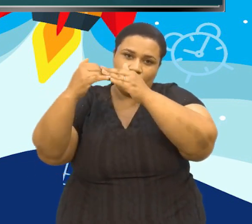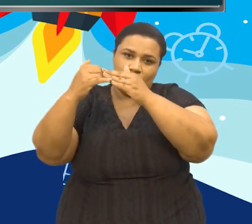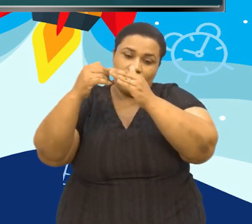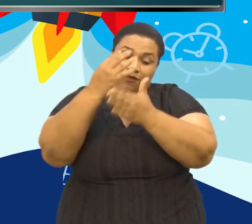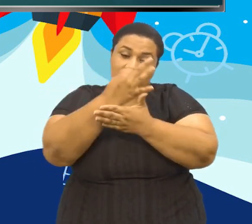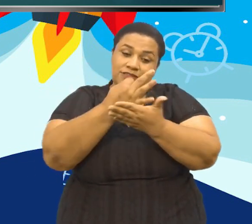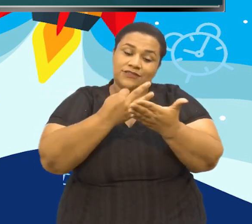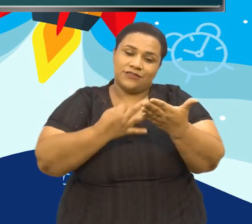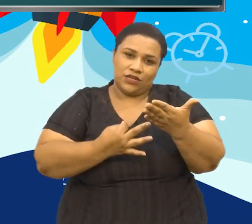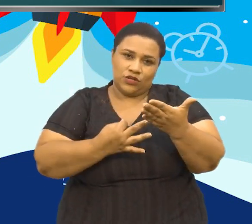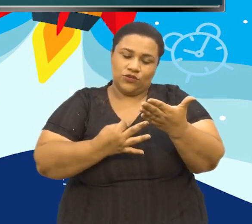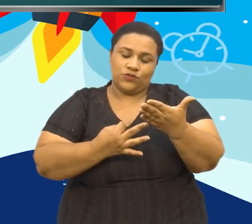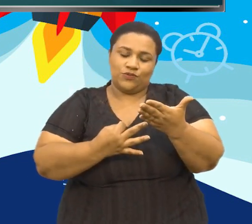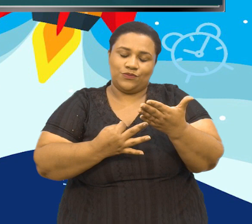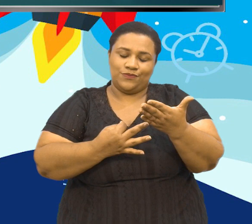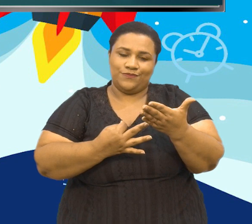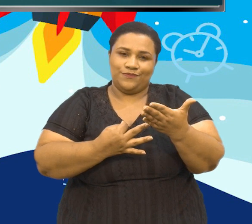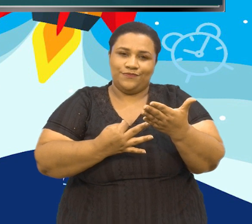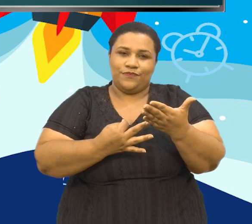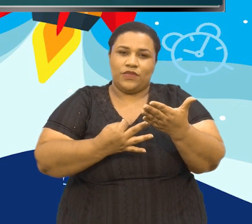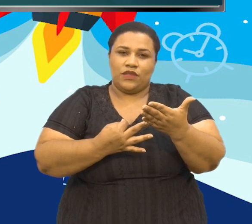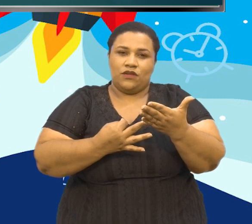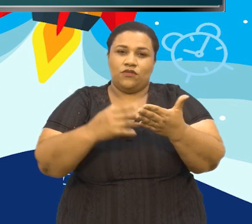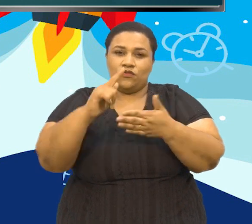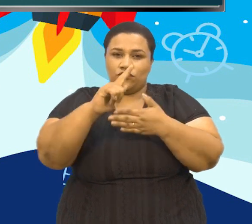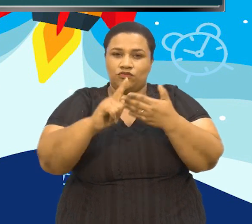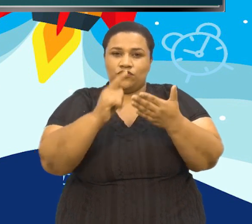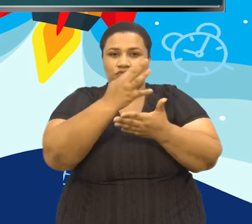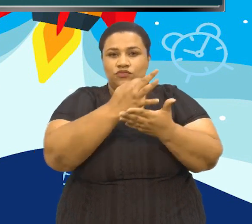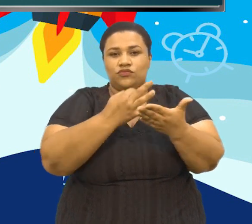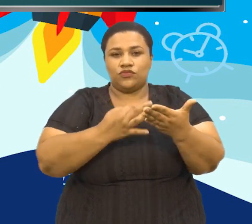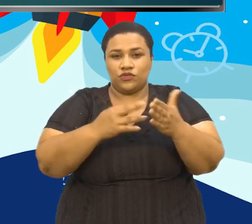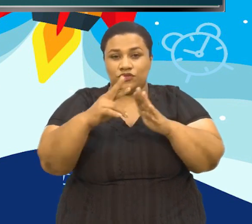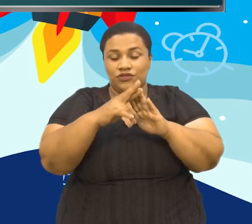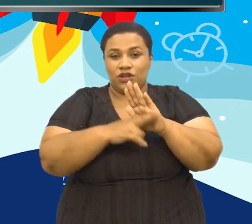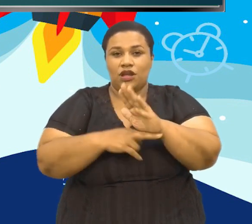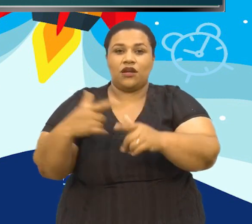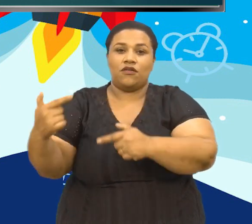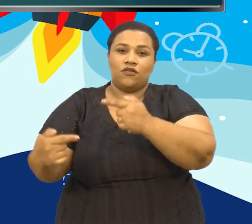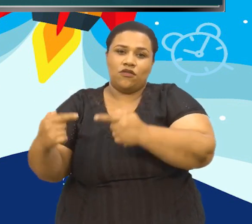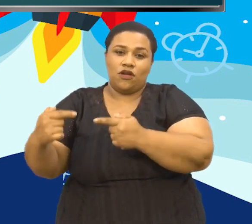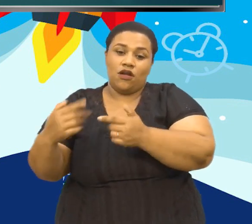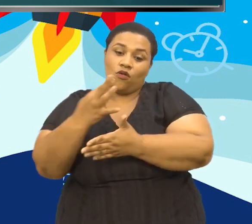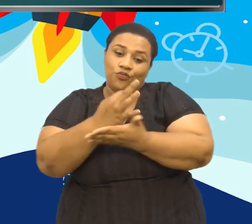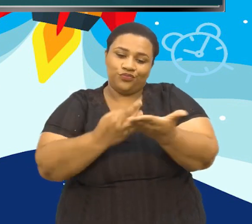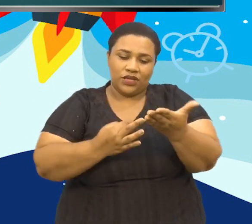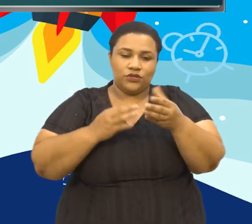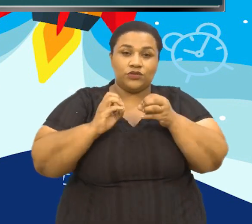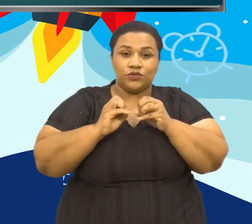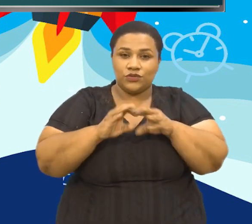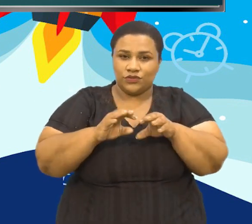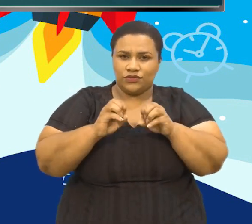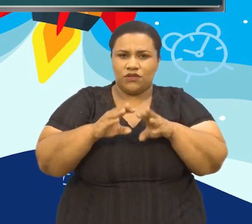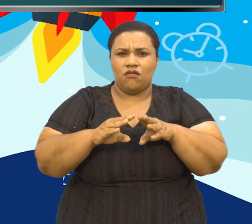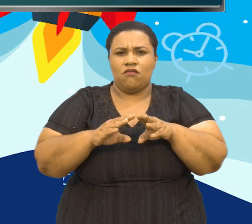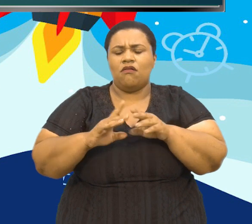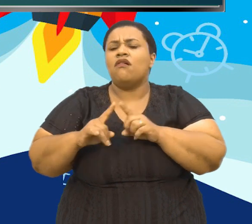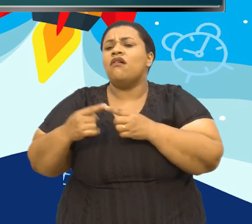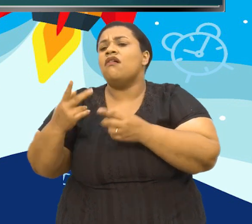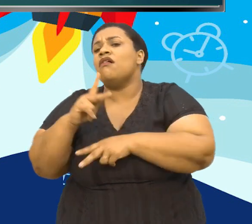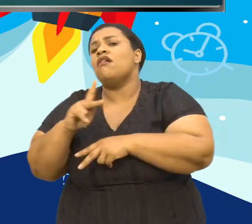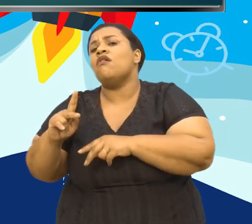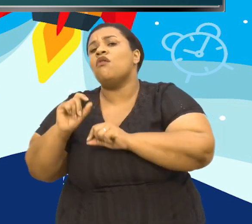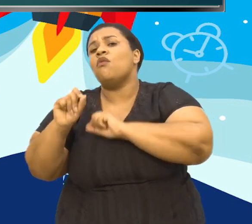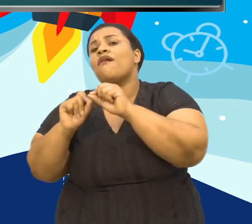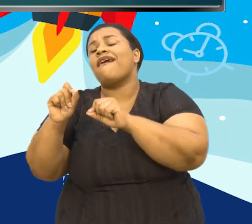texto de uma certa forma. Esse texto, ele também é chamado de texto instrucional. Mas,